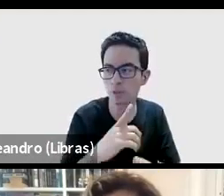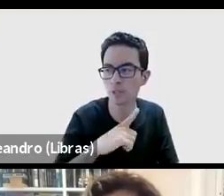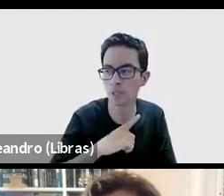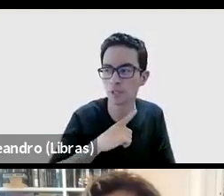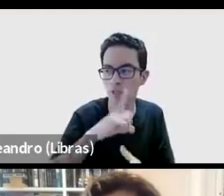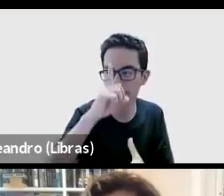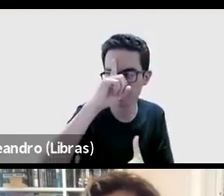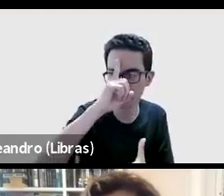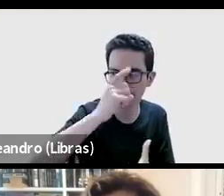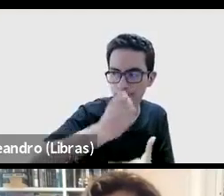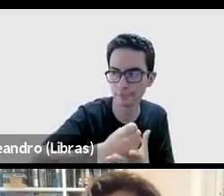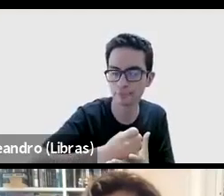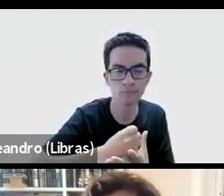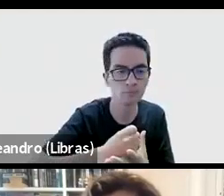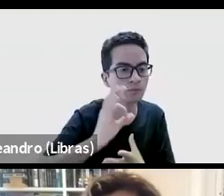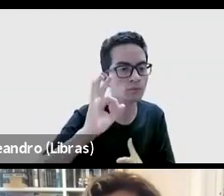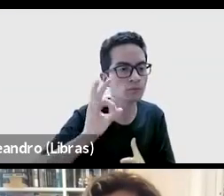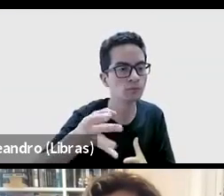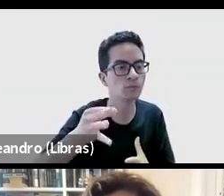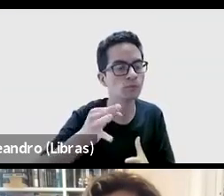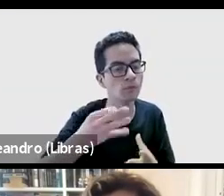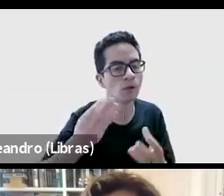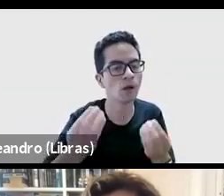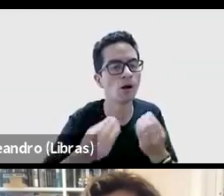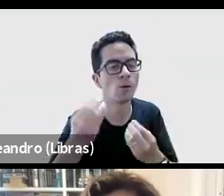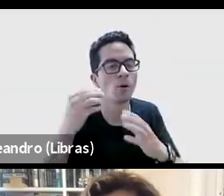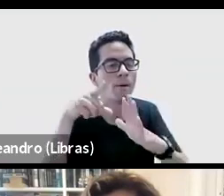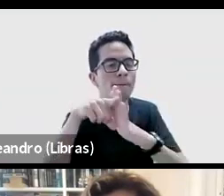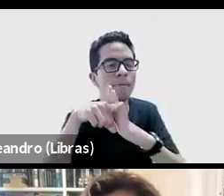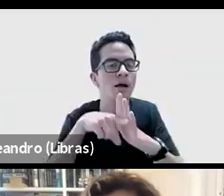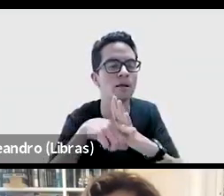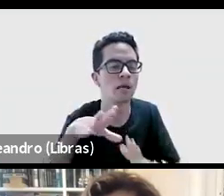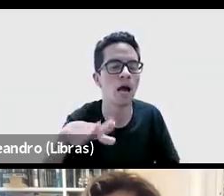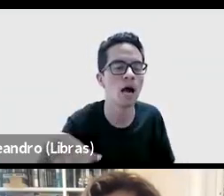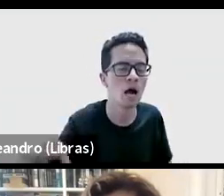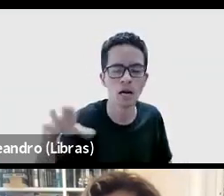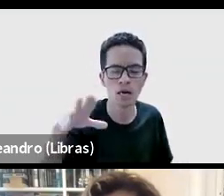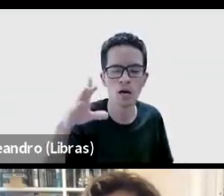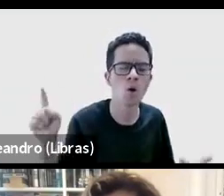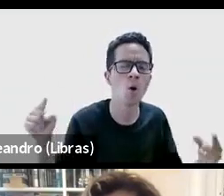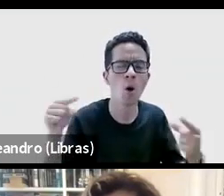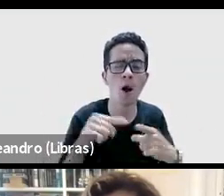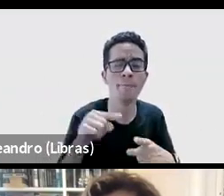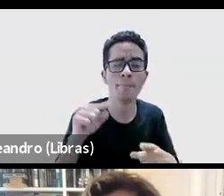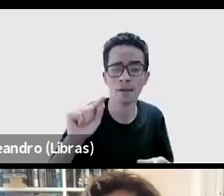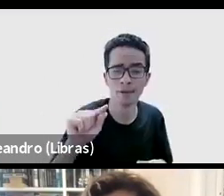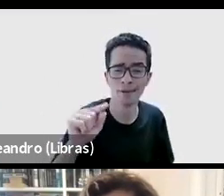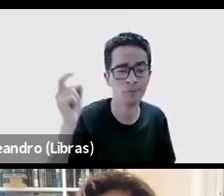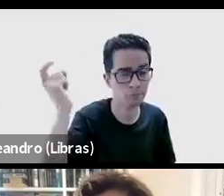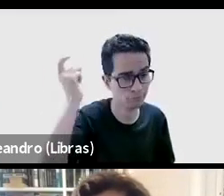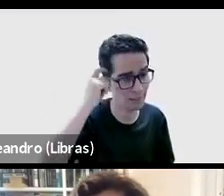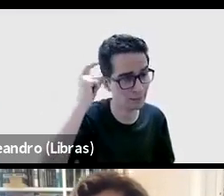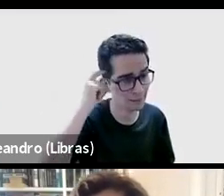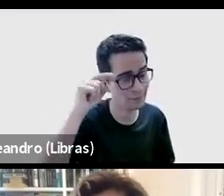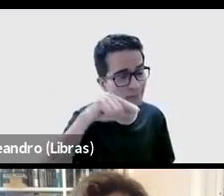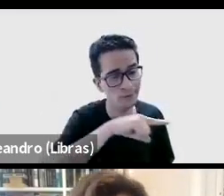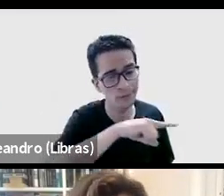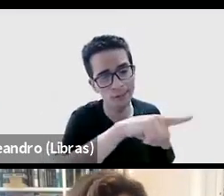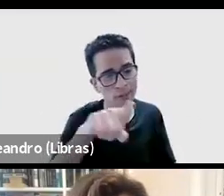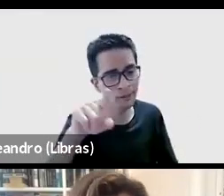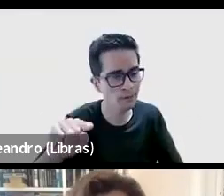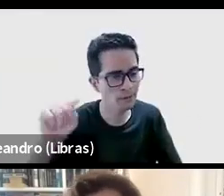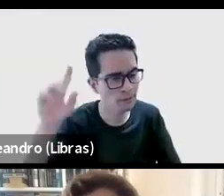são as direções que a gente pode tomar em termos de pesquisa, né, qual que é o sentido da nossa pesquisa, né, então é um pouco uma